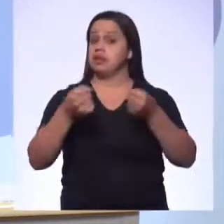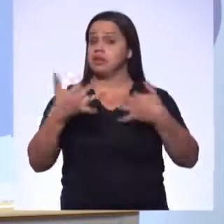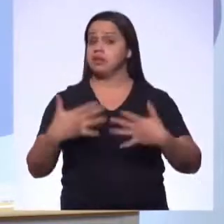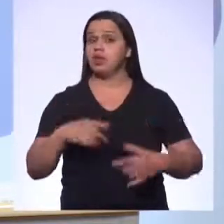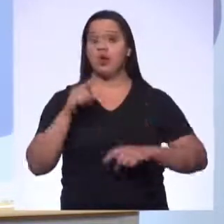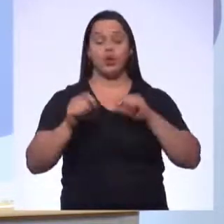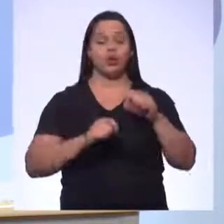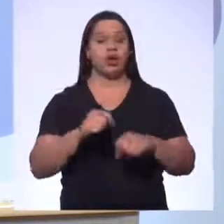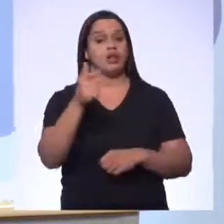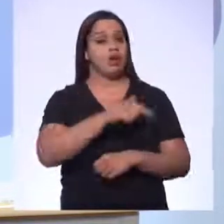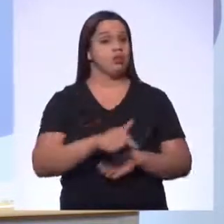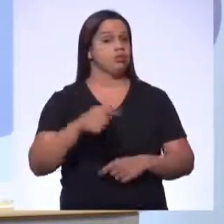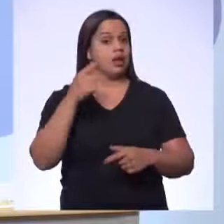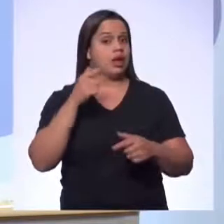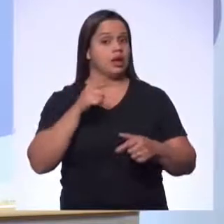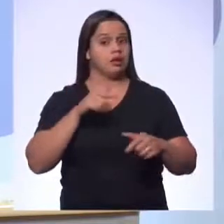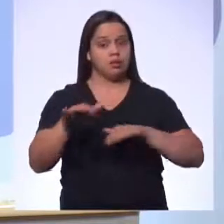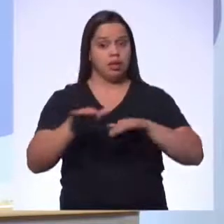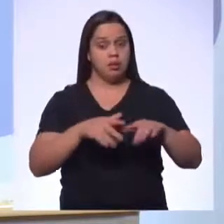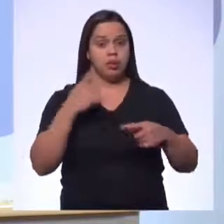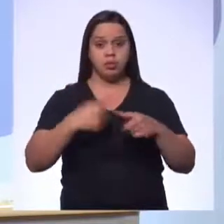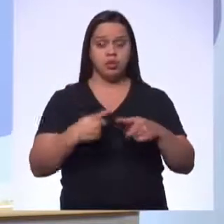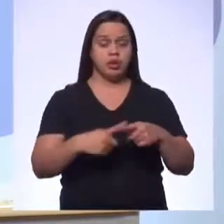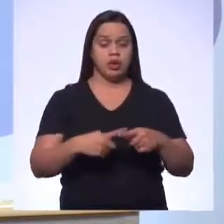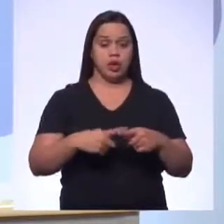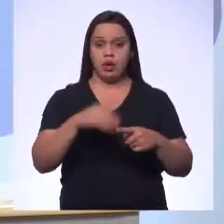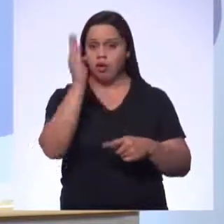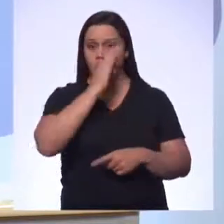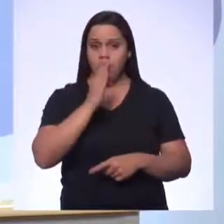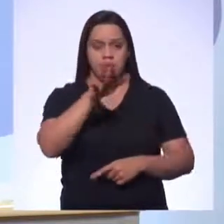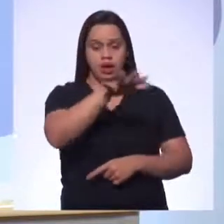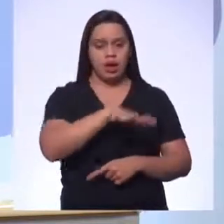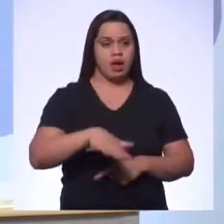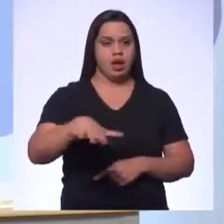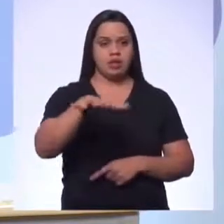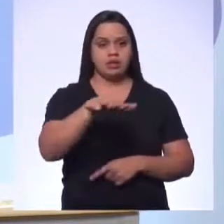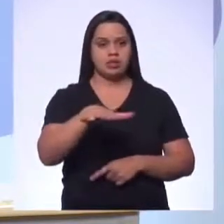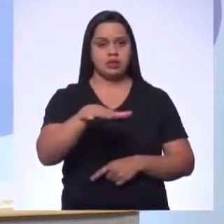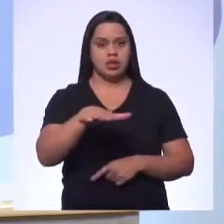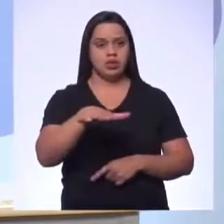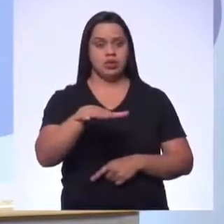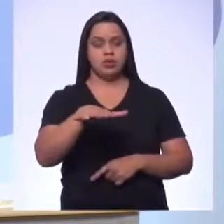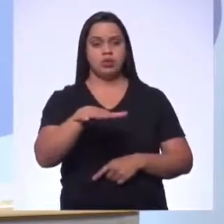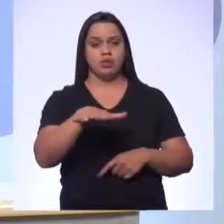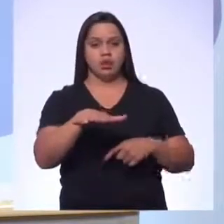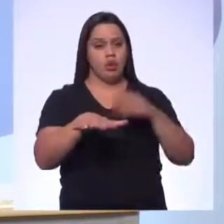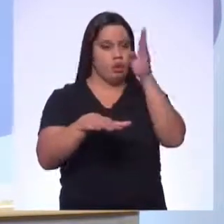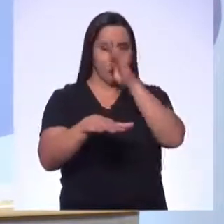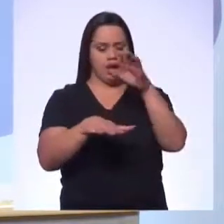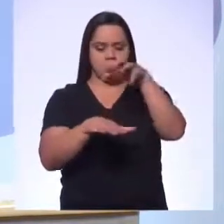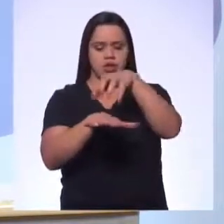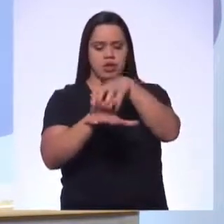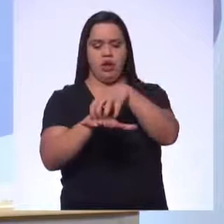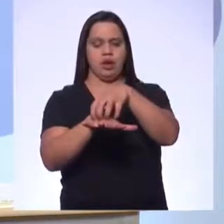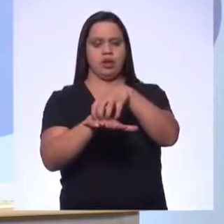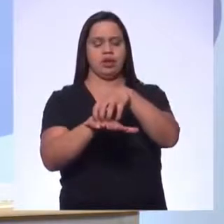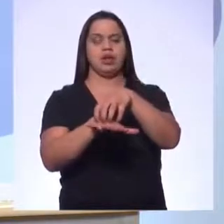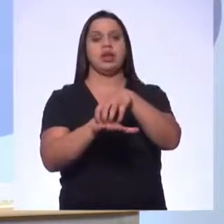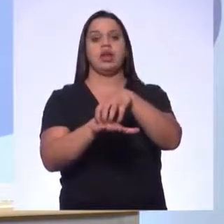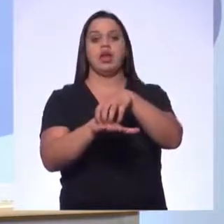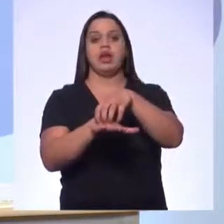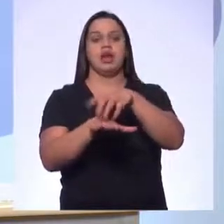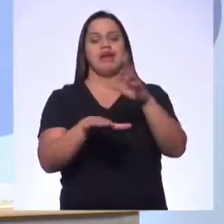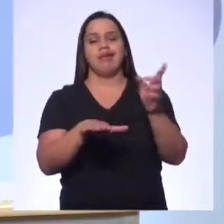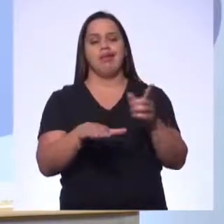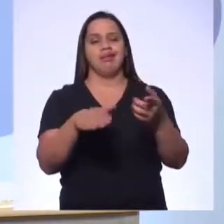que não temos porque não está, o Brasil não está sobre 2 placas tectônicas, no meio de 2 placas